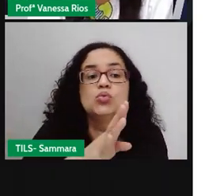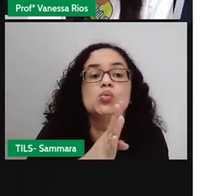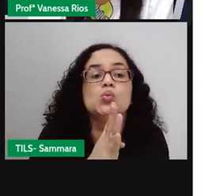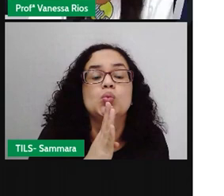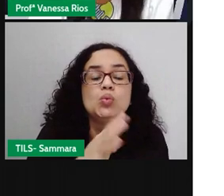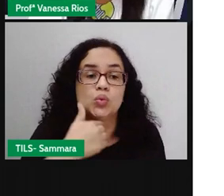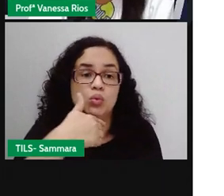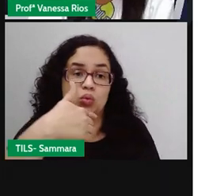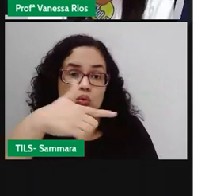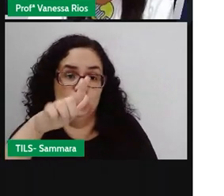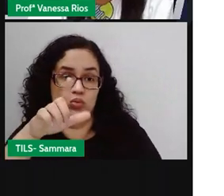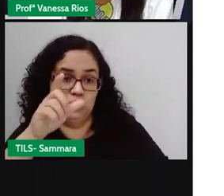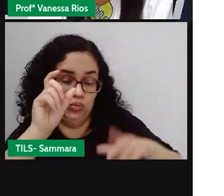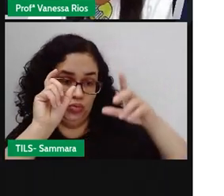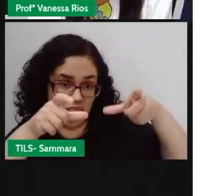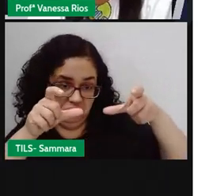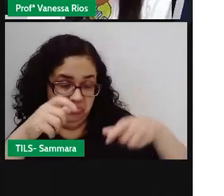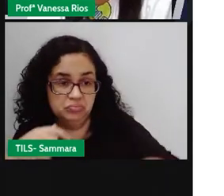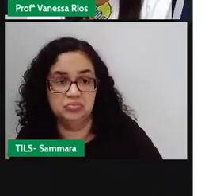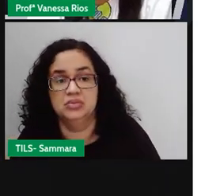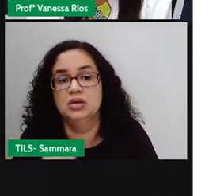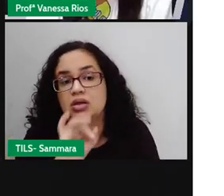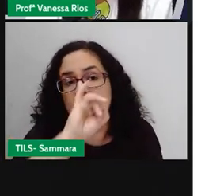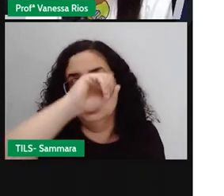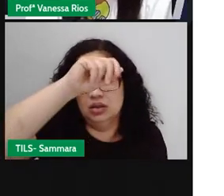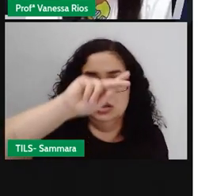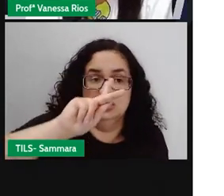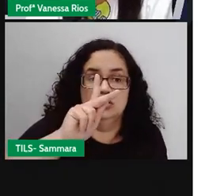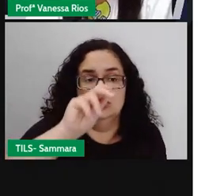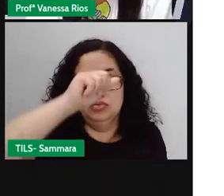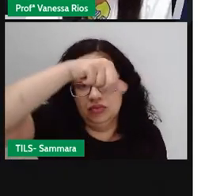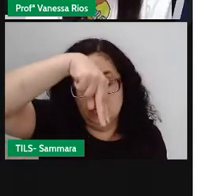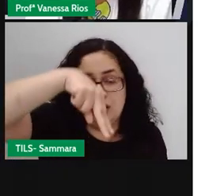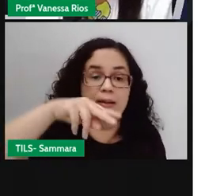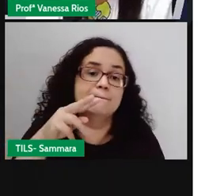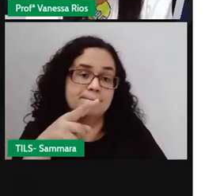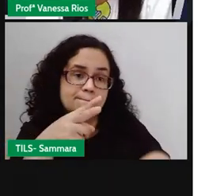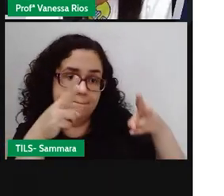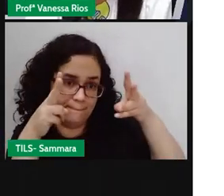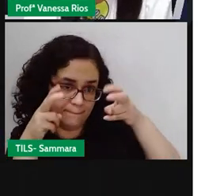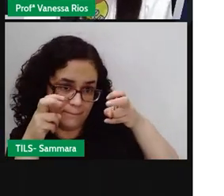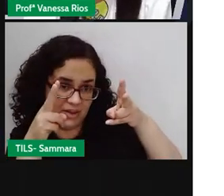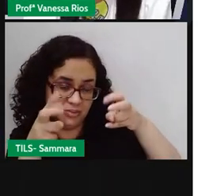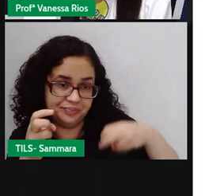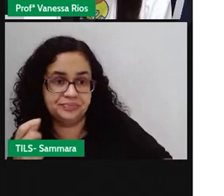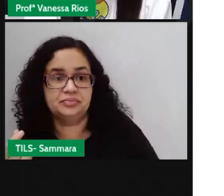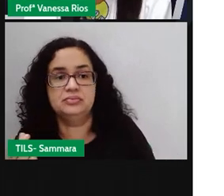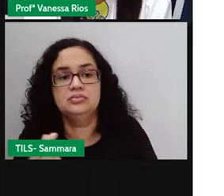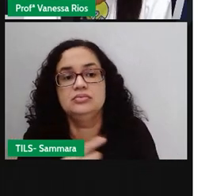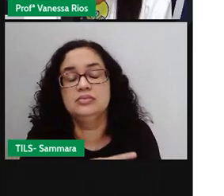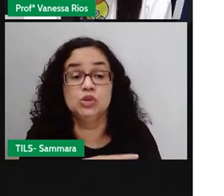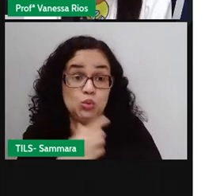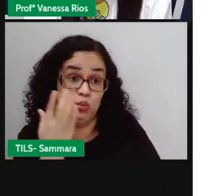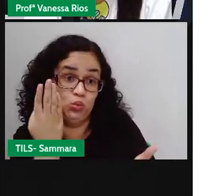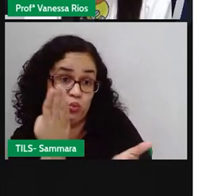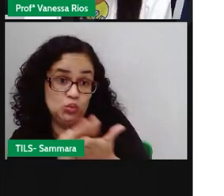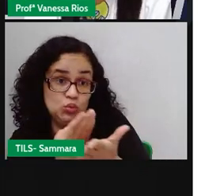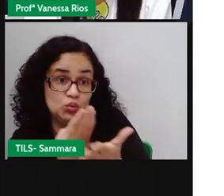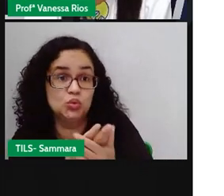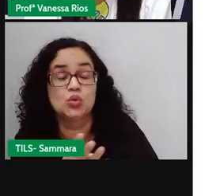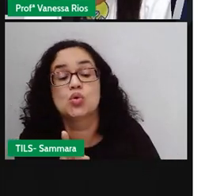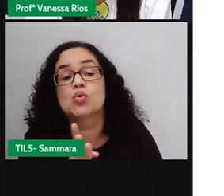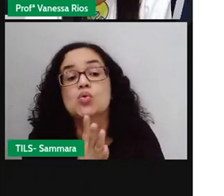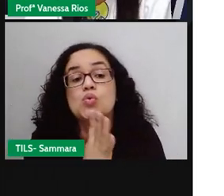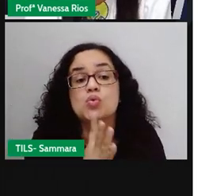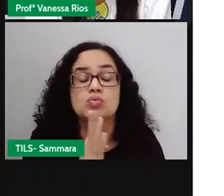reconhecimentos por outros órgãos, mas não pelo IPHAN. Mas a gente percebe que já existe aí estudos e o reconhecimento